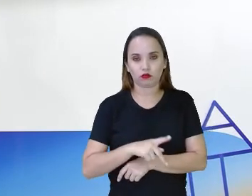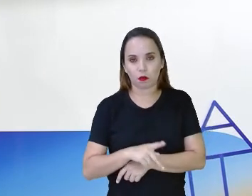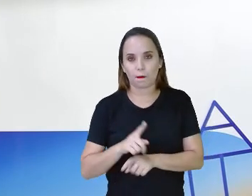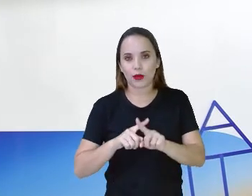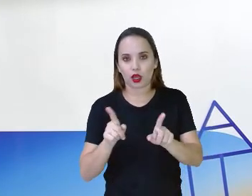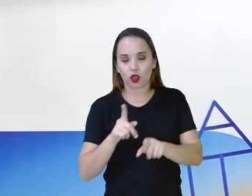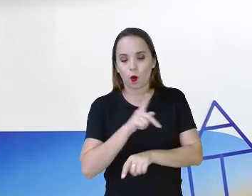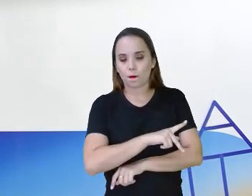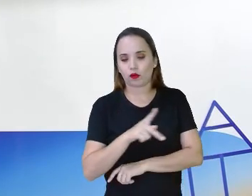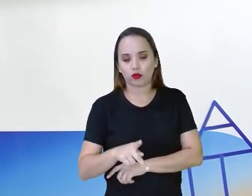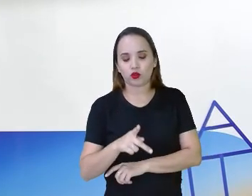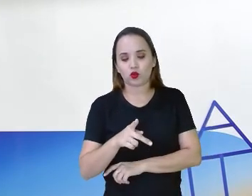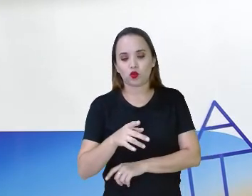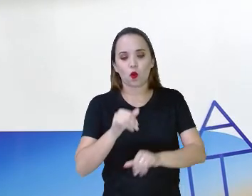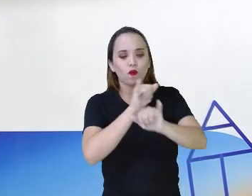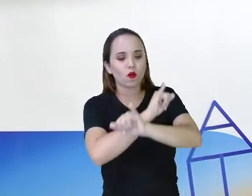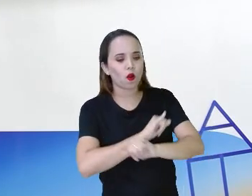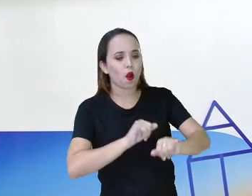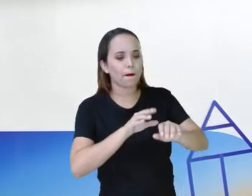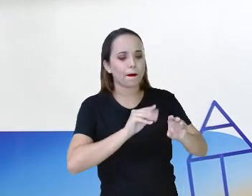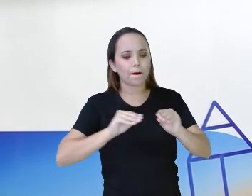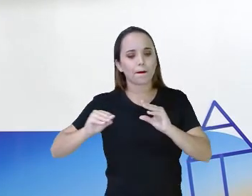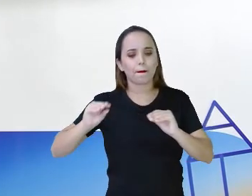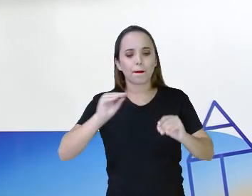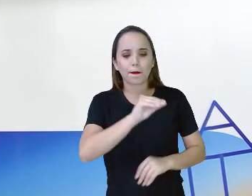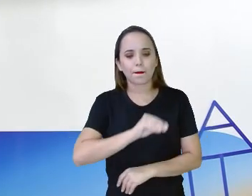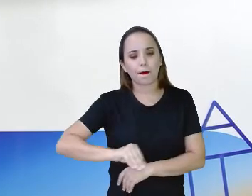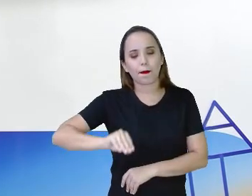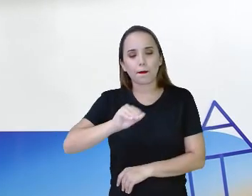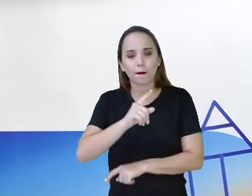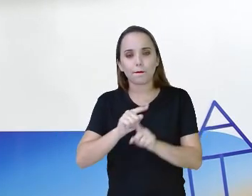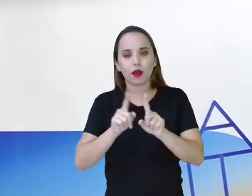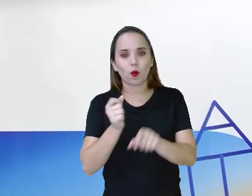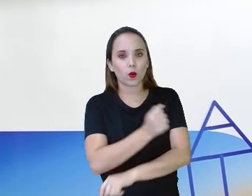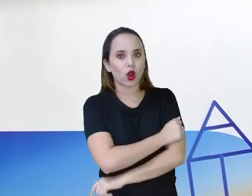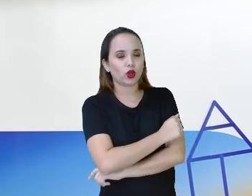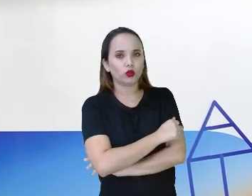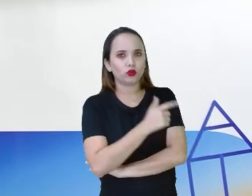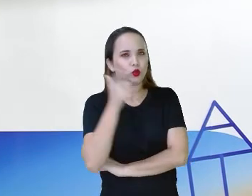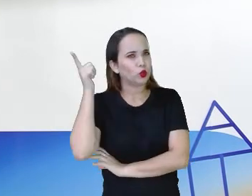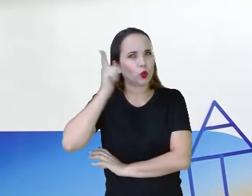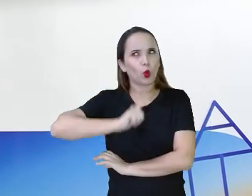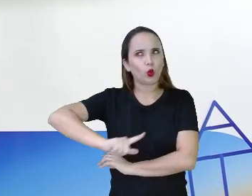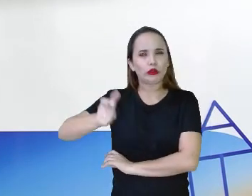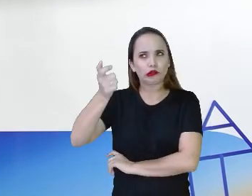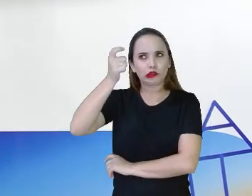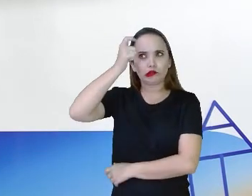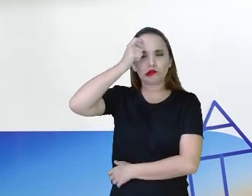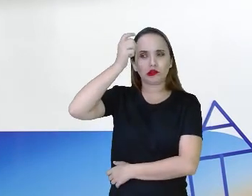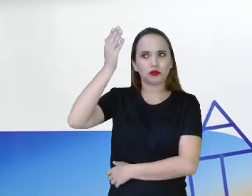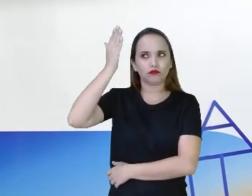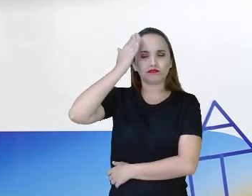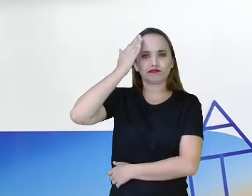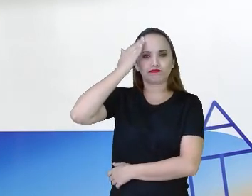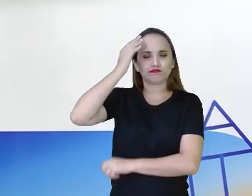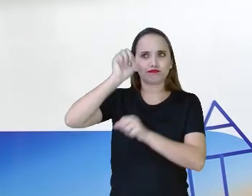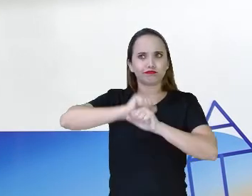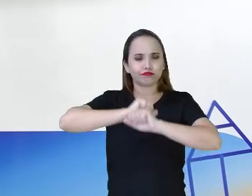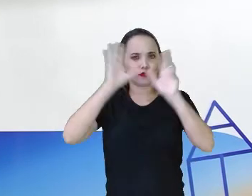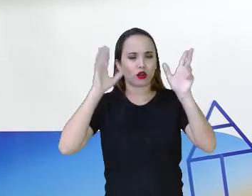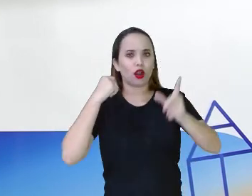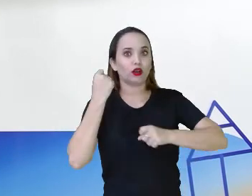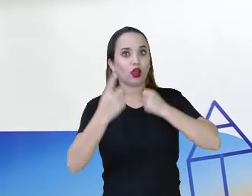consegue discriminar o que o professor está dizendo, ele não consegue compreender, às vezes até mesmo